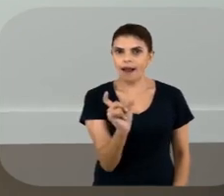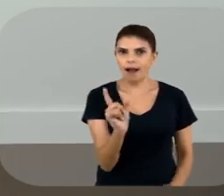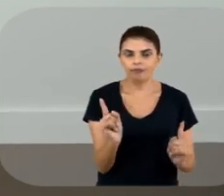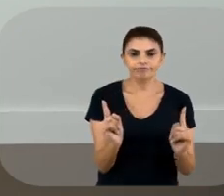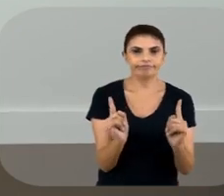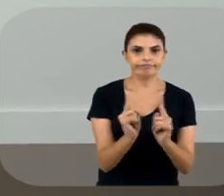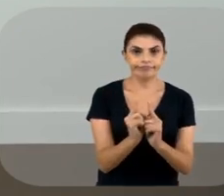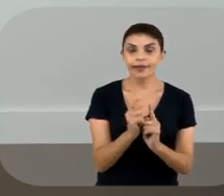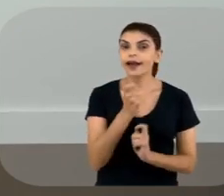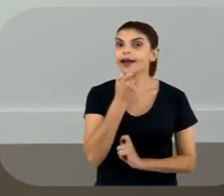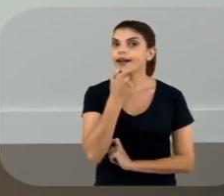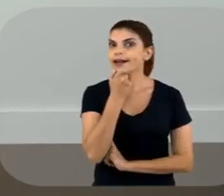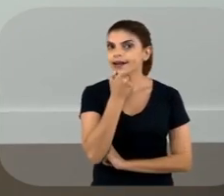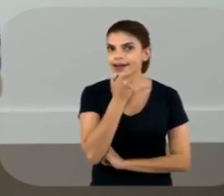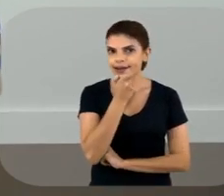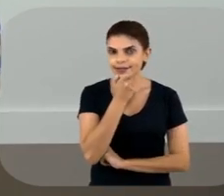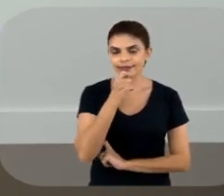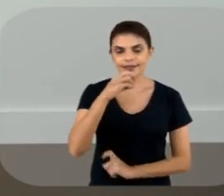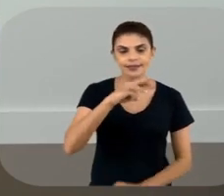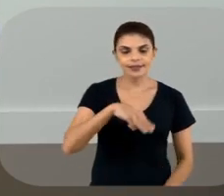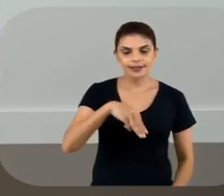que é uma sigla em inglês,